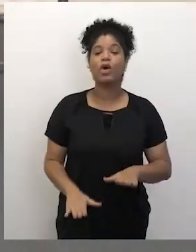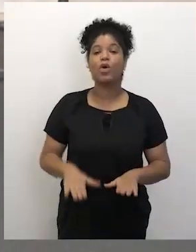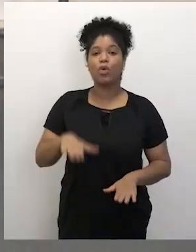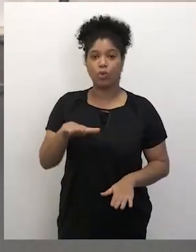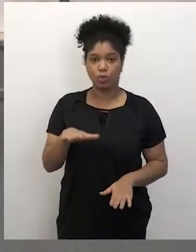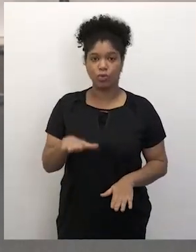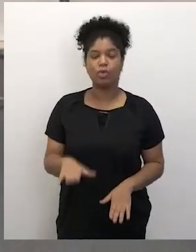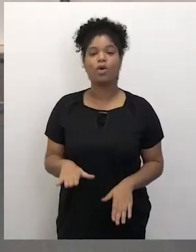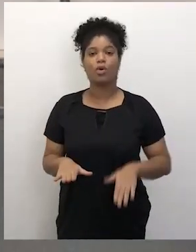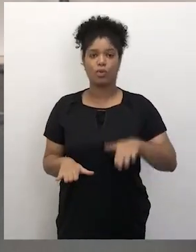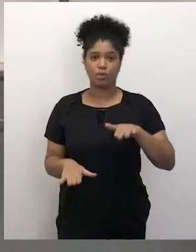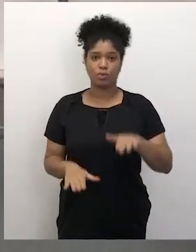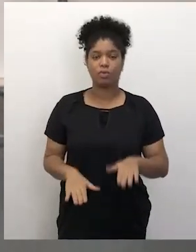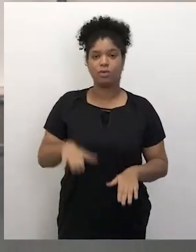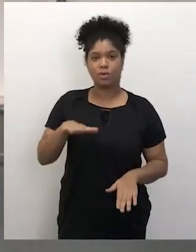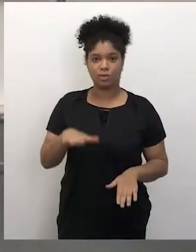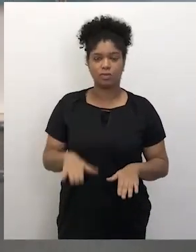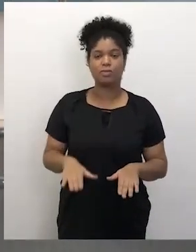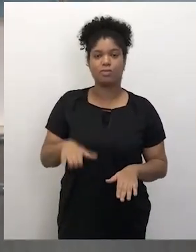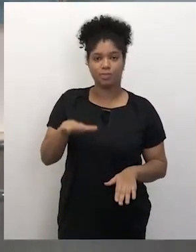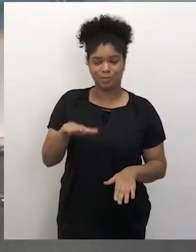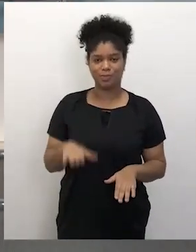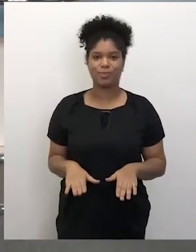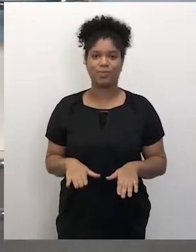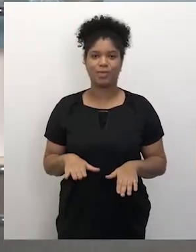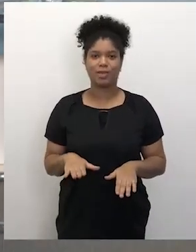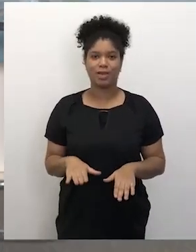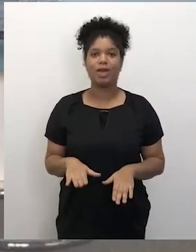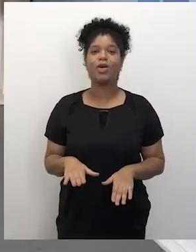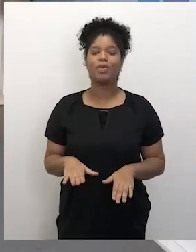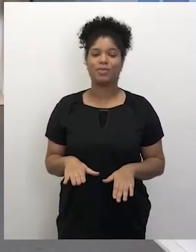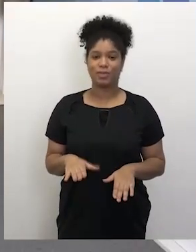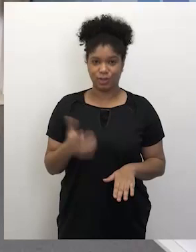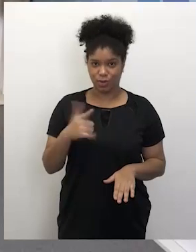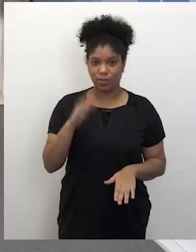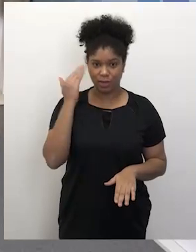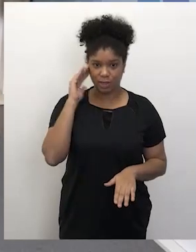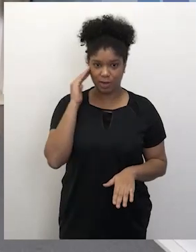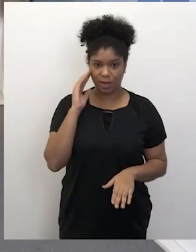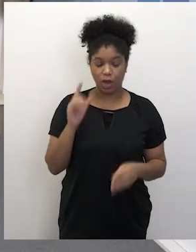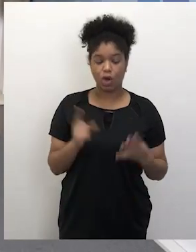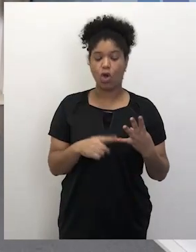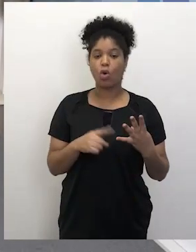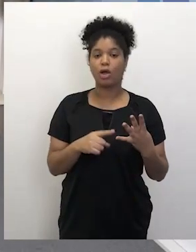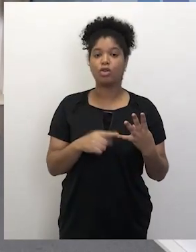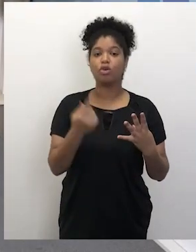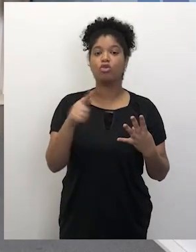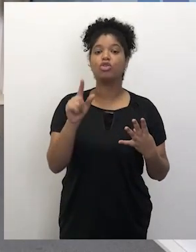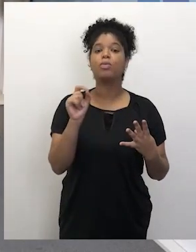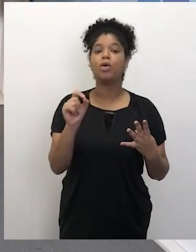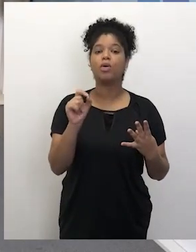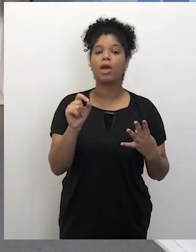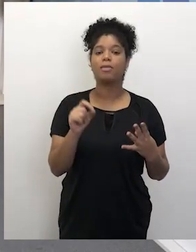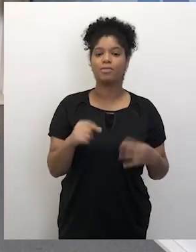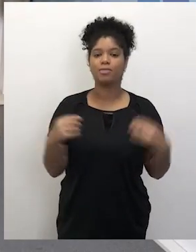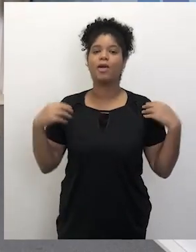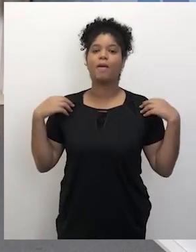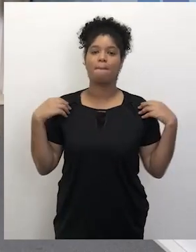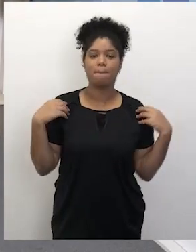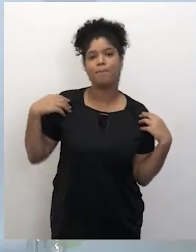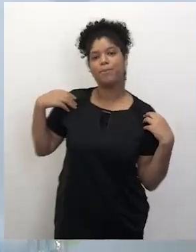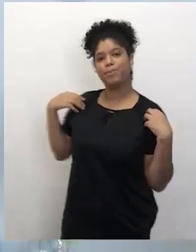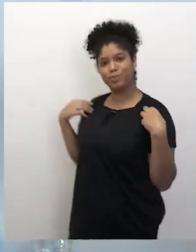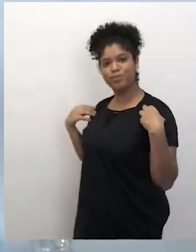Um, dois. Tananana. Um, dois. Beleza? Beleza. O último, uma área desse, ginga pra trás. Que é tranquilo.